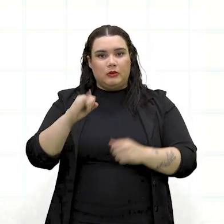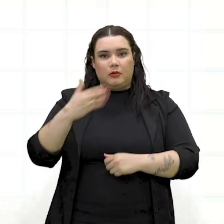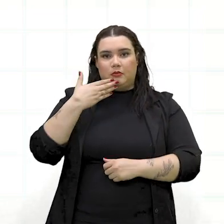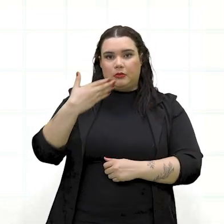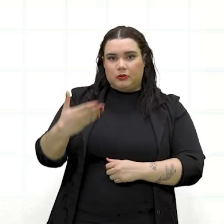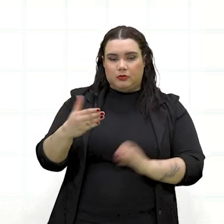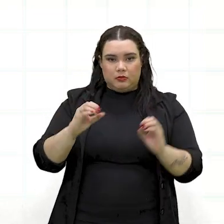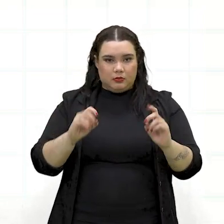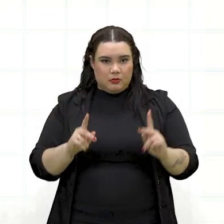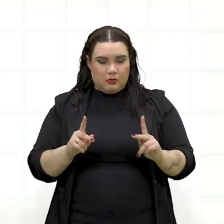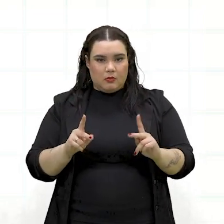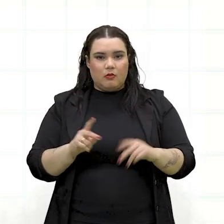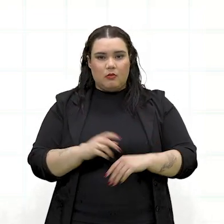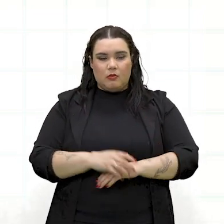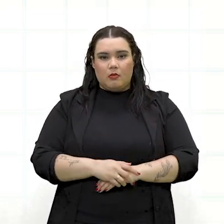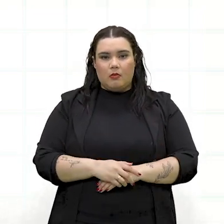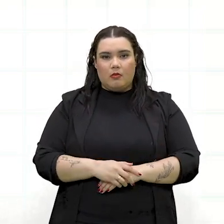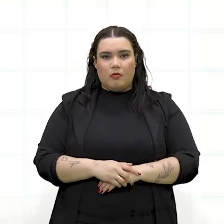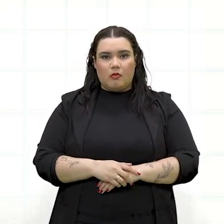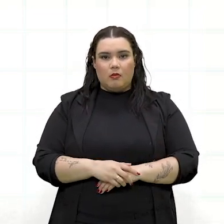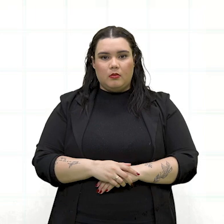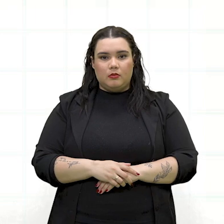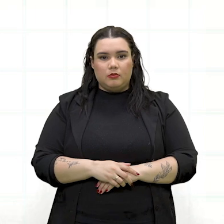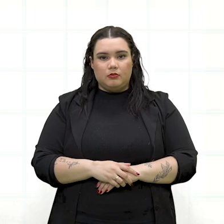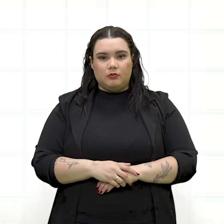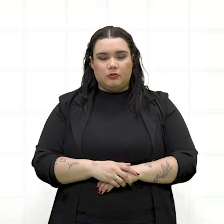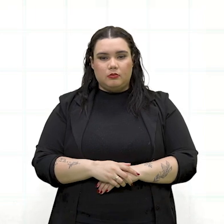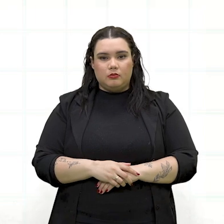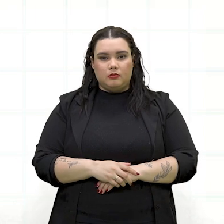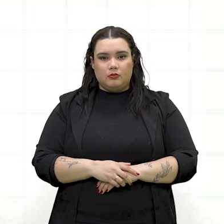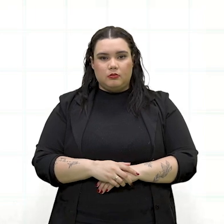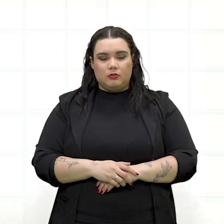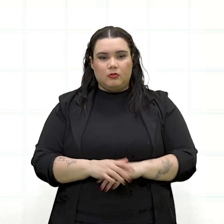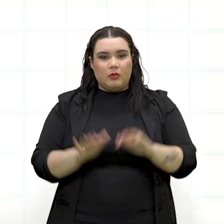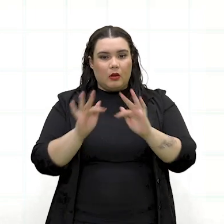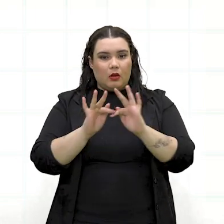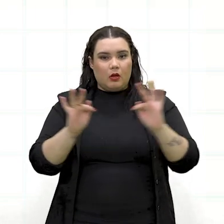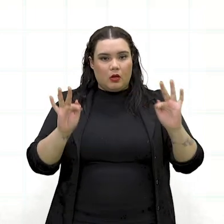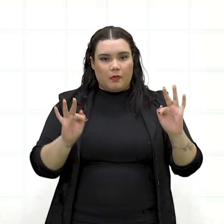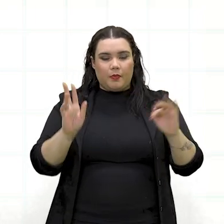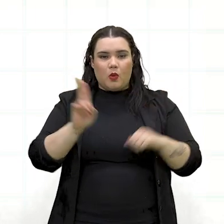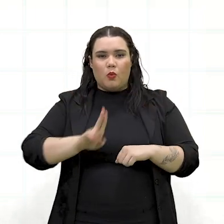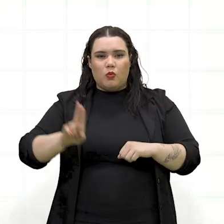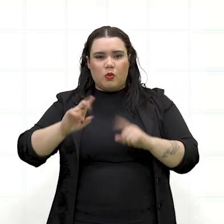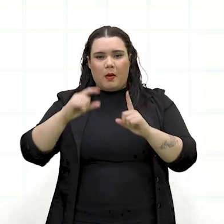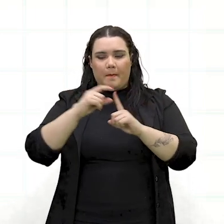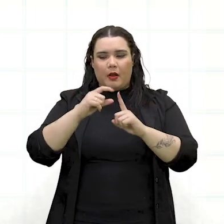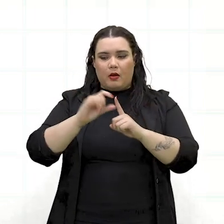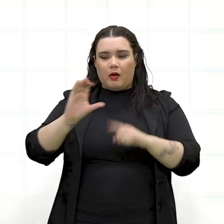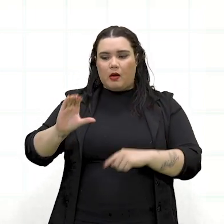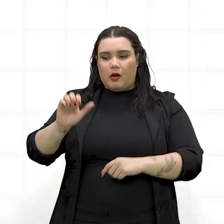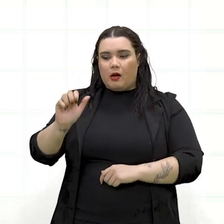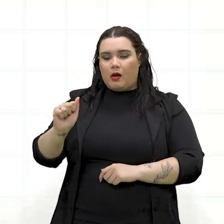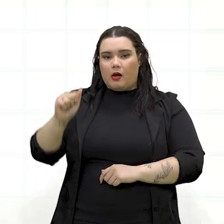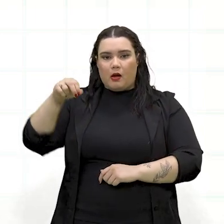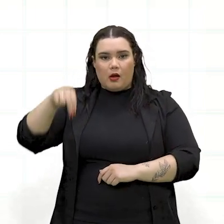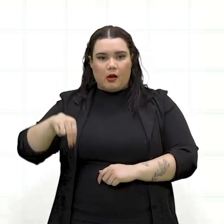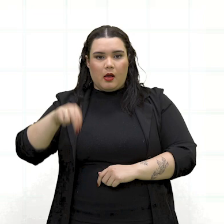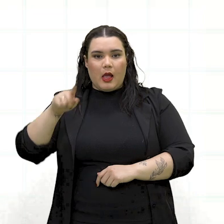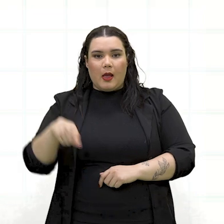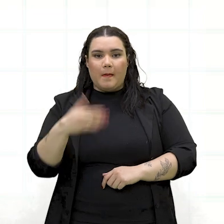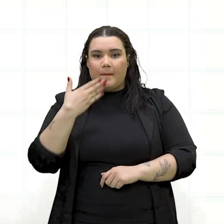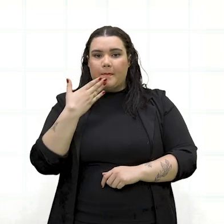bom? Yes, can I have a pepperoni pizza? Aqui eu estou usando can, tá bom? Para